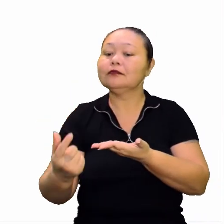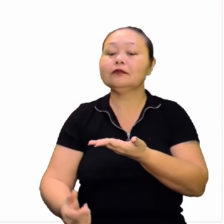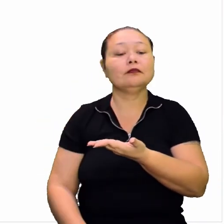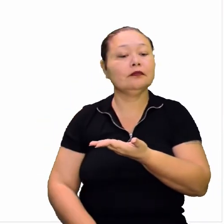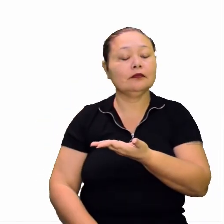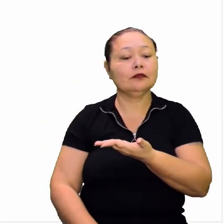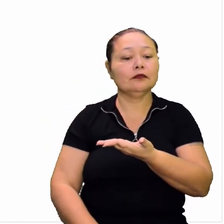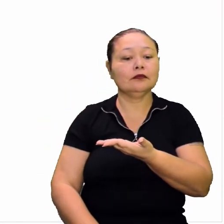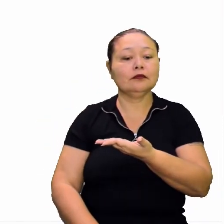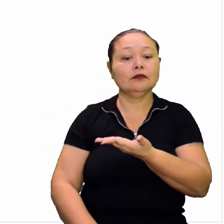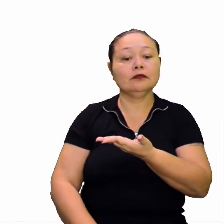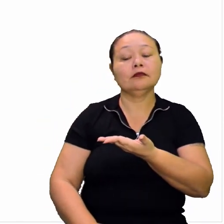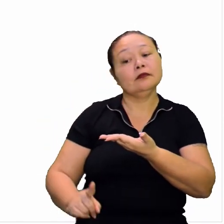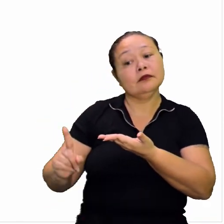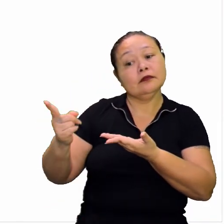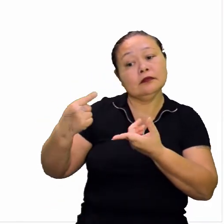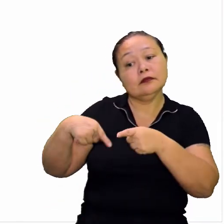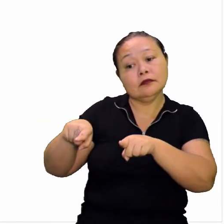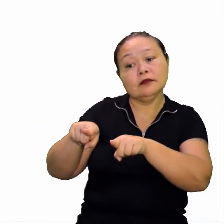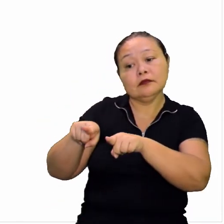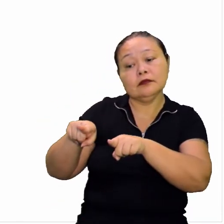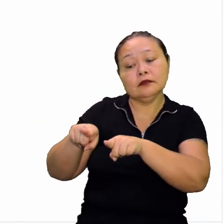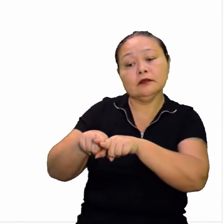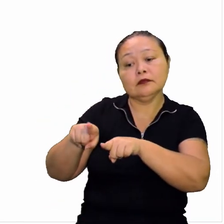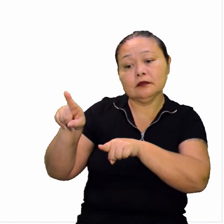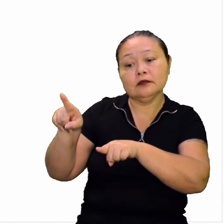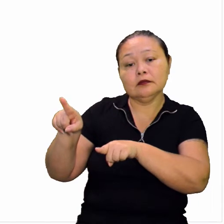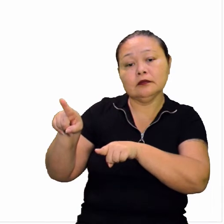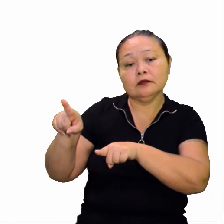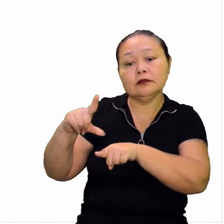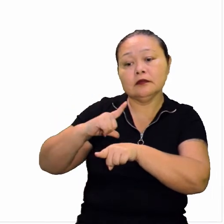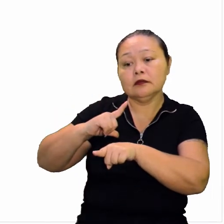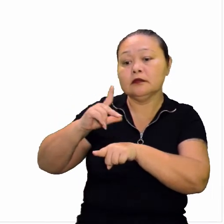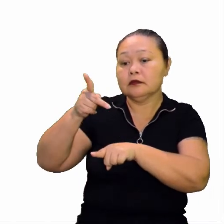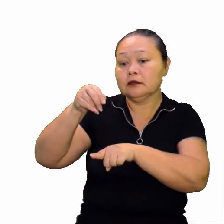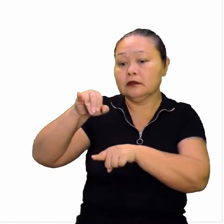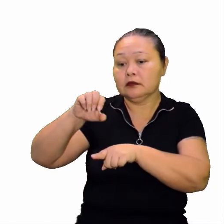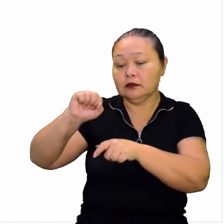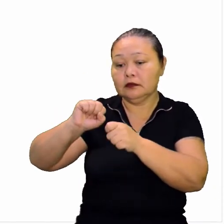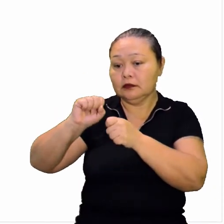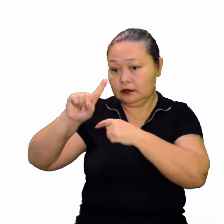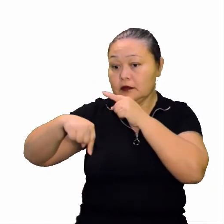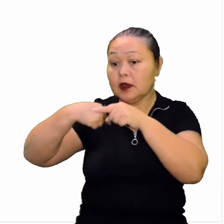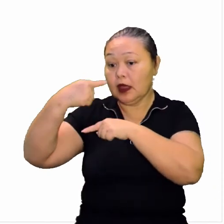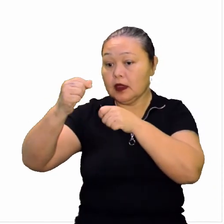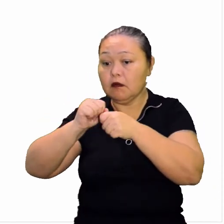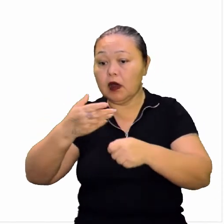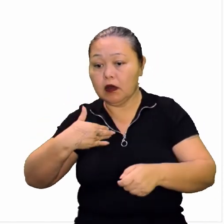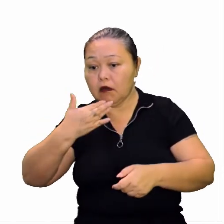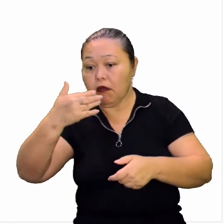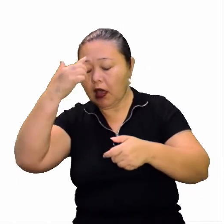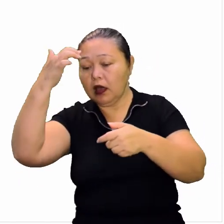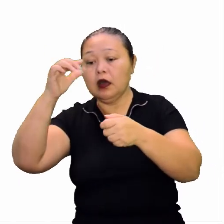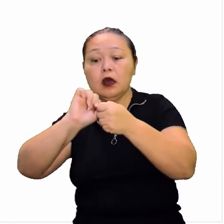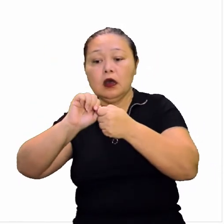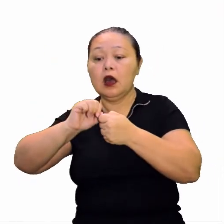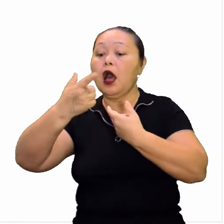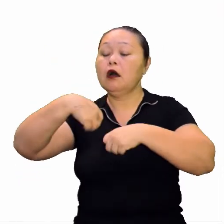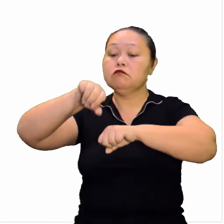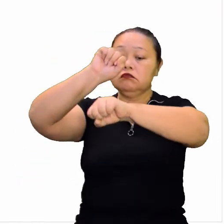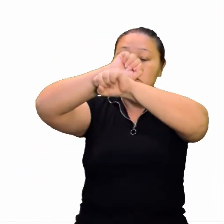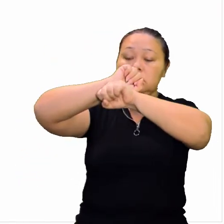econômica. Tanto é que são os persas que vão ser os primeiros, quer dizer, os árabes depois, né? Vão ser os primeiros a